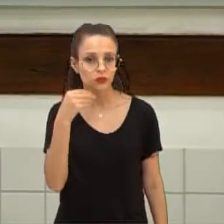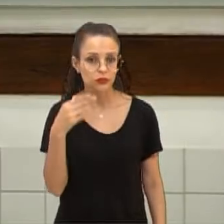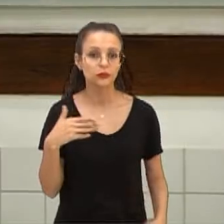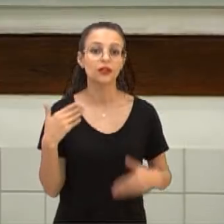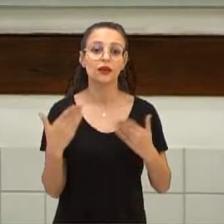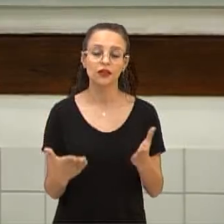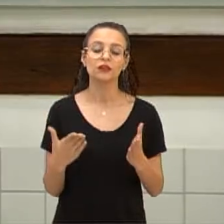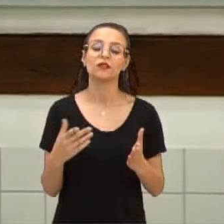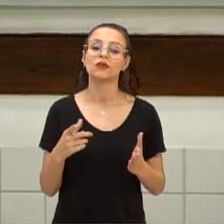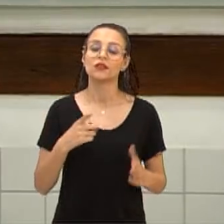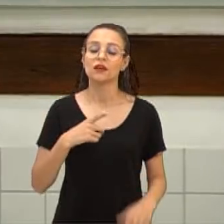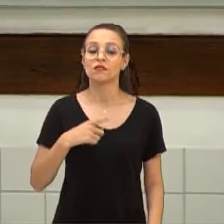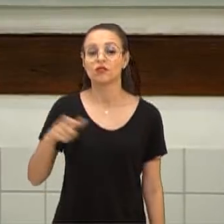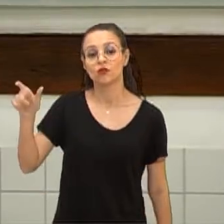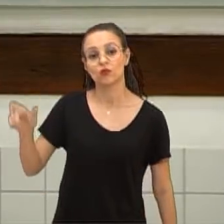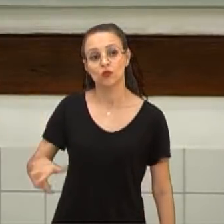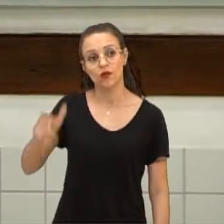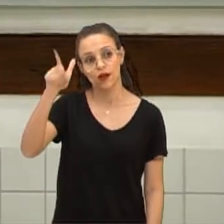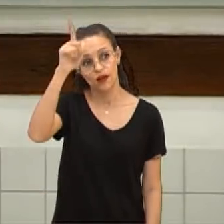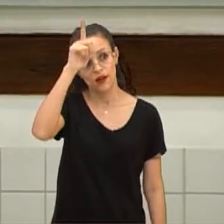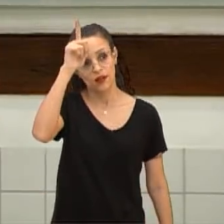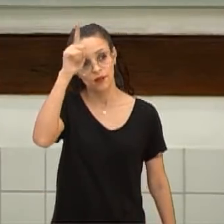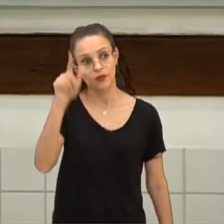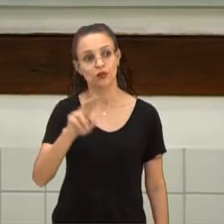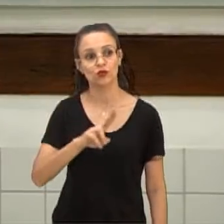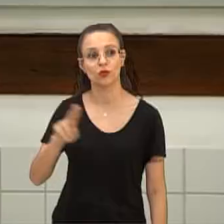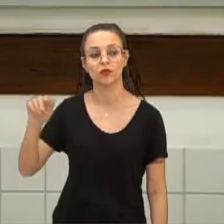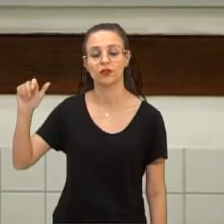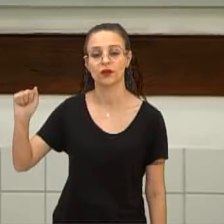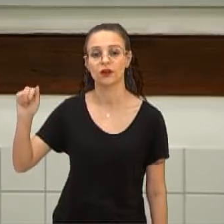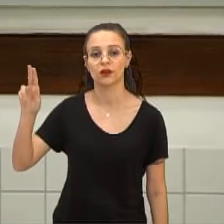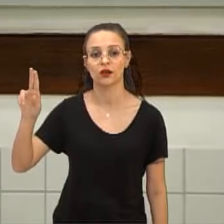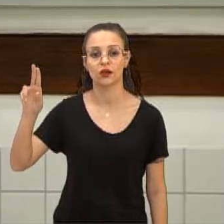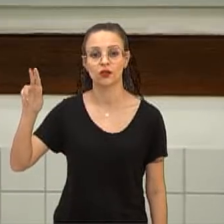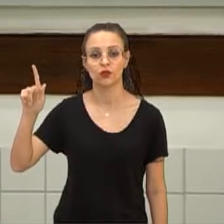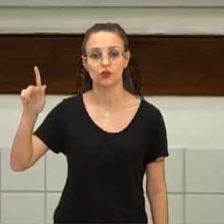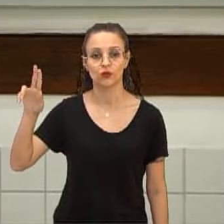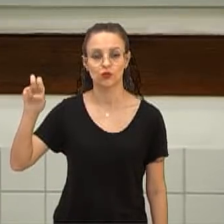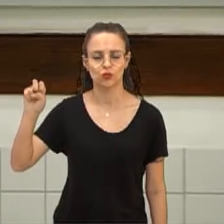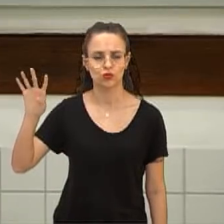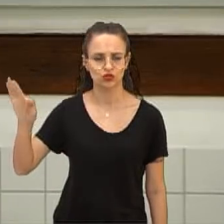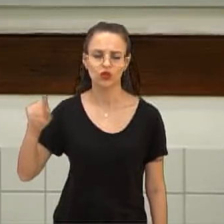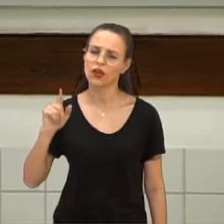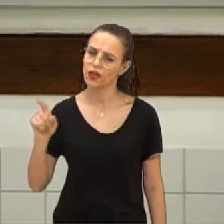teve um alemão chamado August Weismann, que ele contestou uma lei